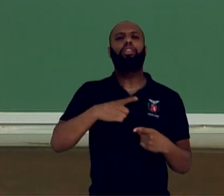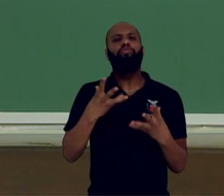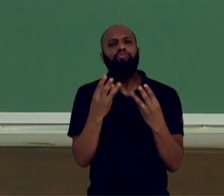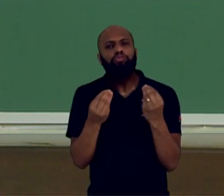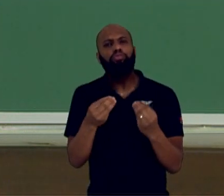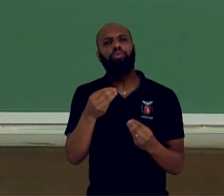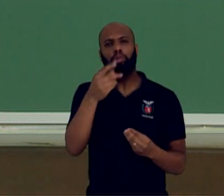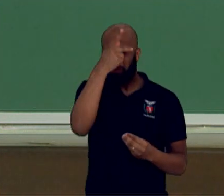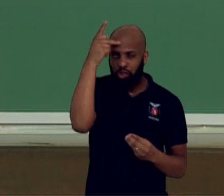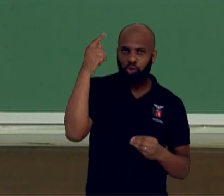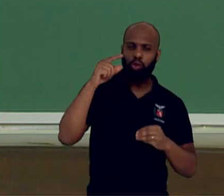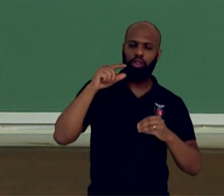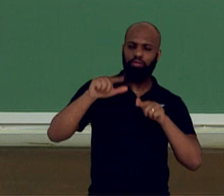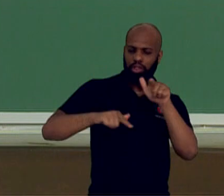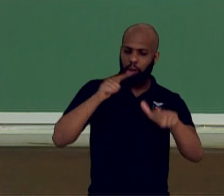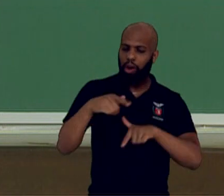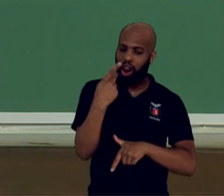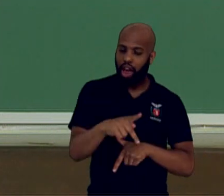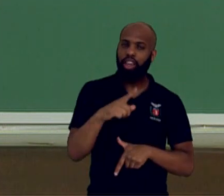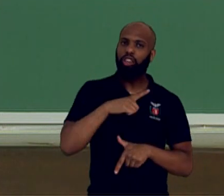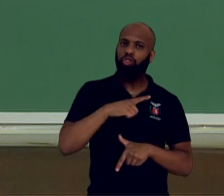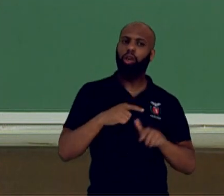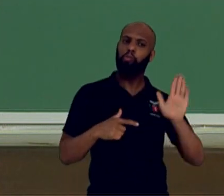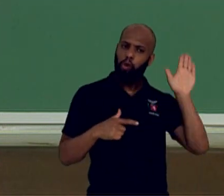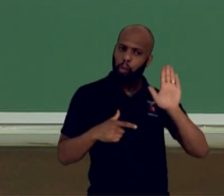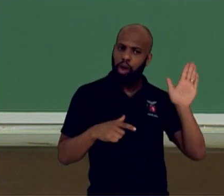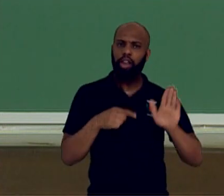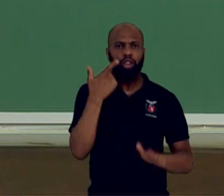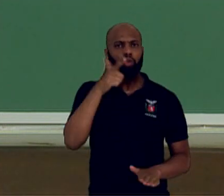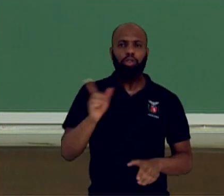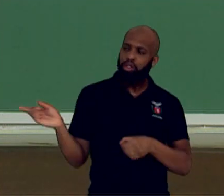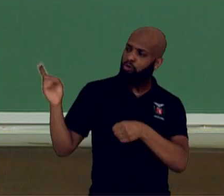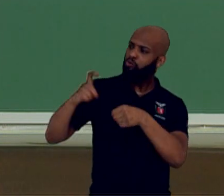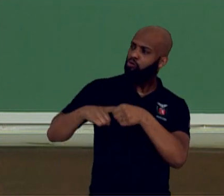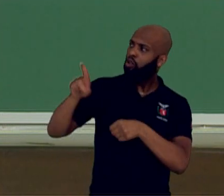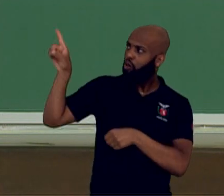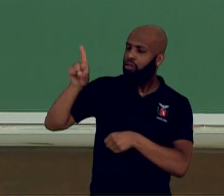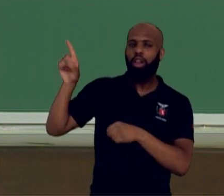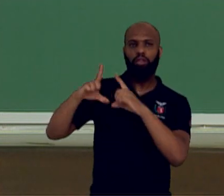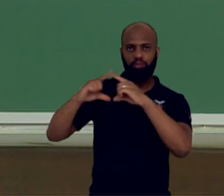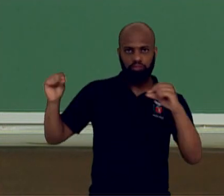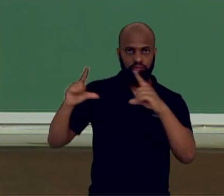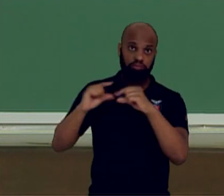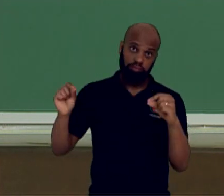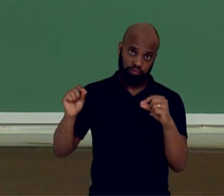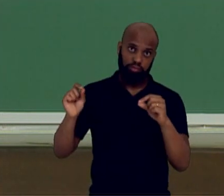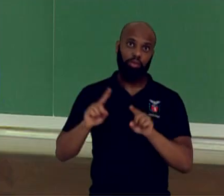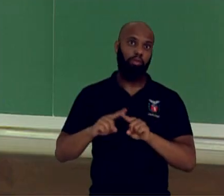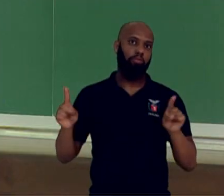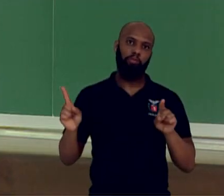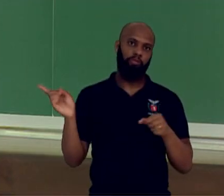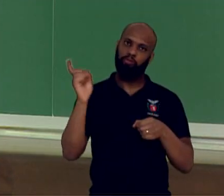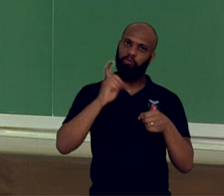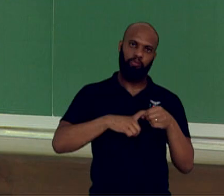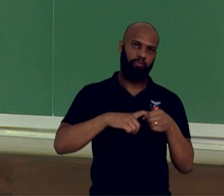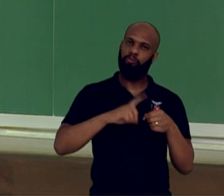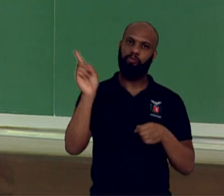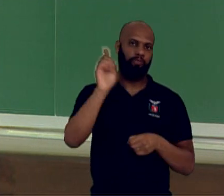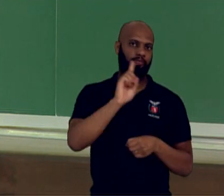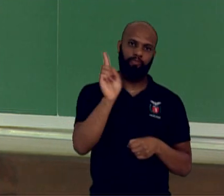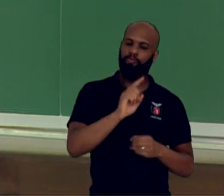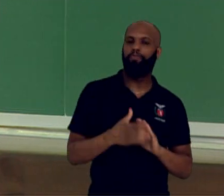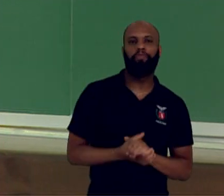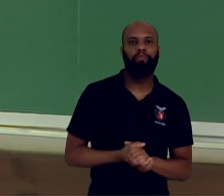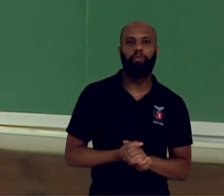trabalharem, conseguirem a sua vida e acreditavam que voltariam a viver na sua terra natal, no caso, o Japão. Mas não foi bem por